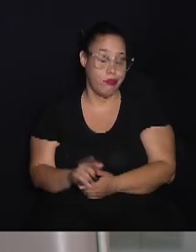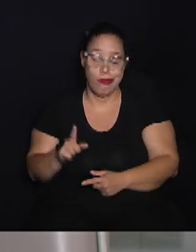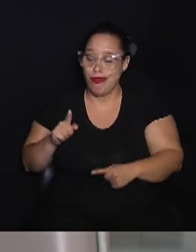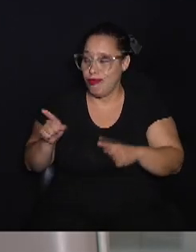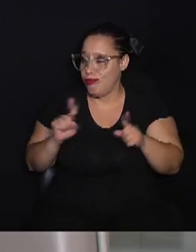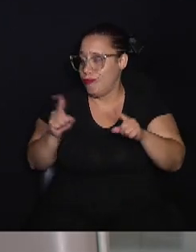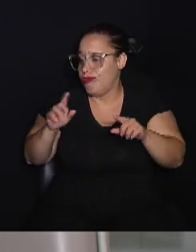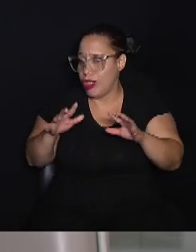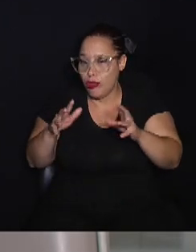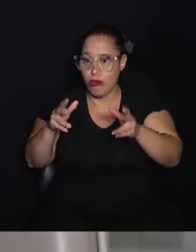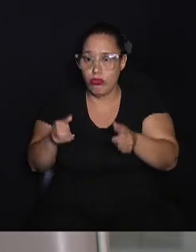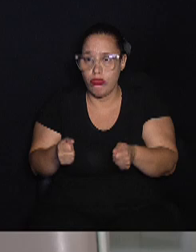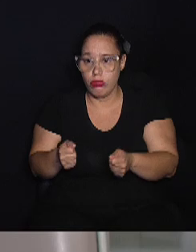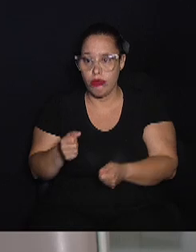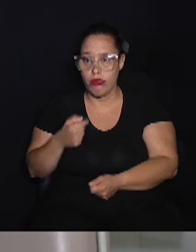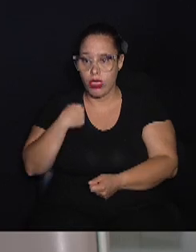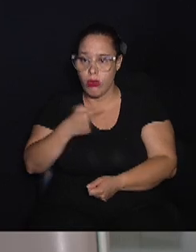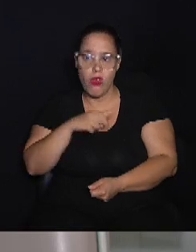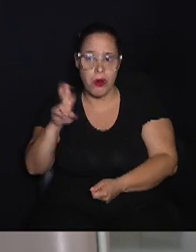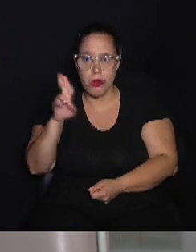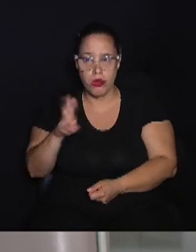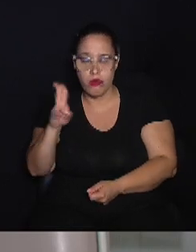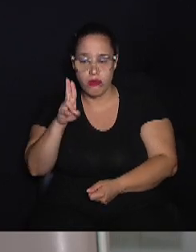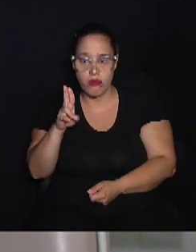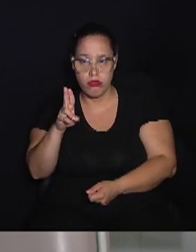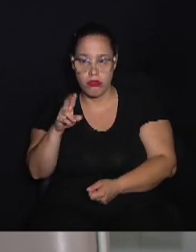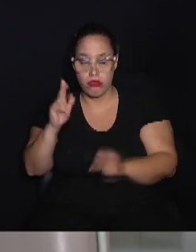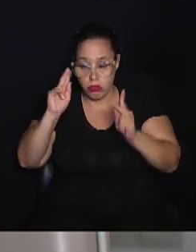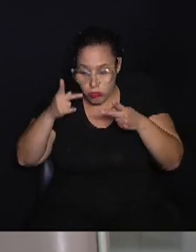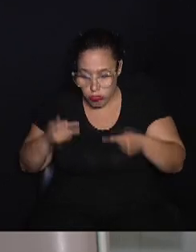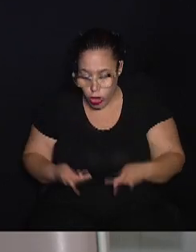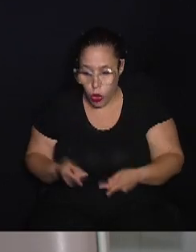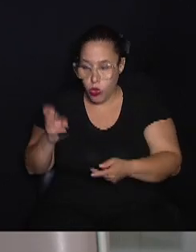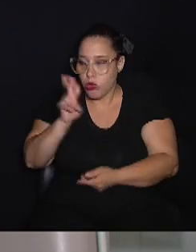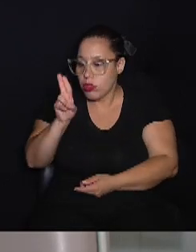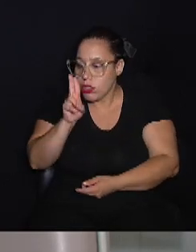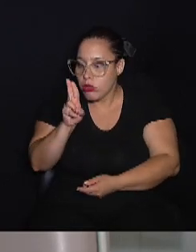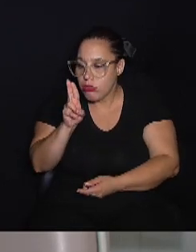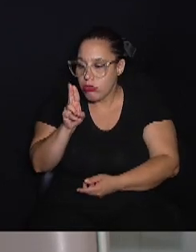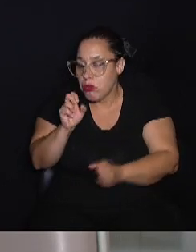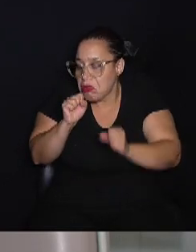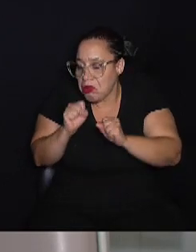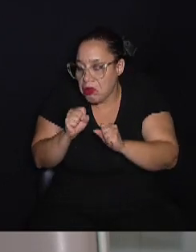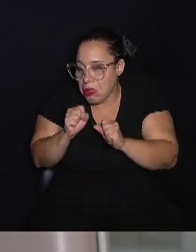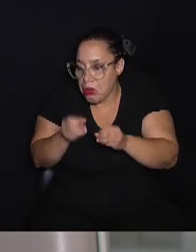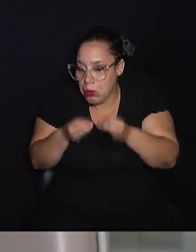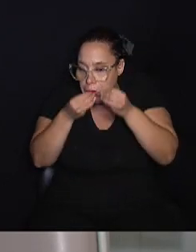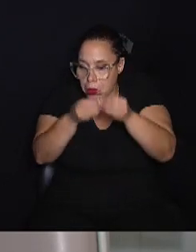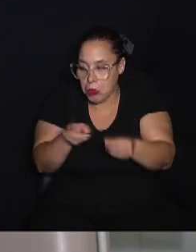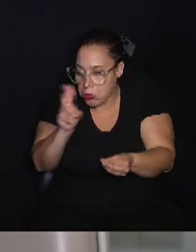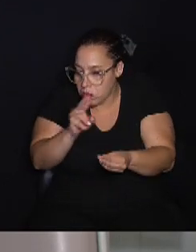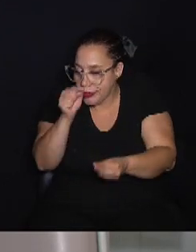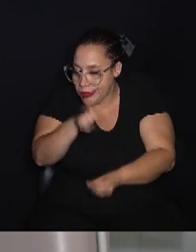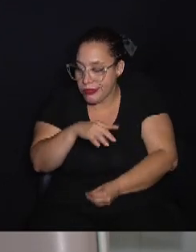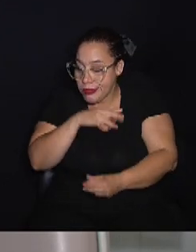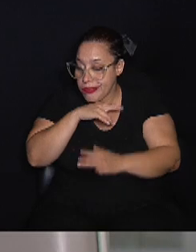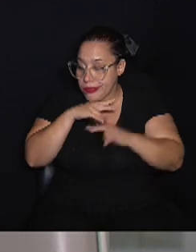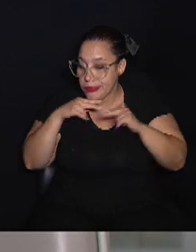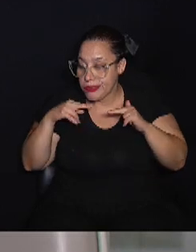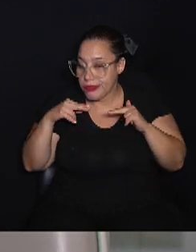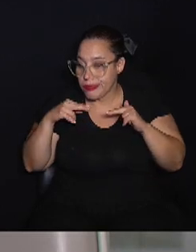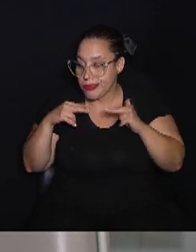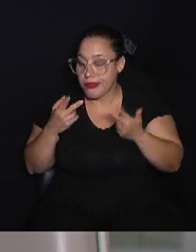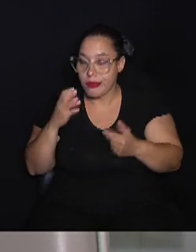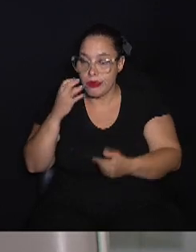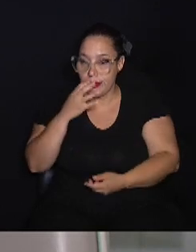e nós utilizamos né Nós seres humanos utilizamos pode ser utilizado em cães e gatos